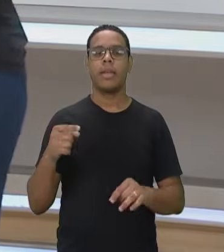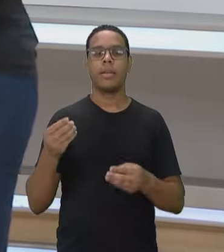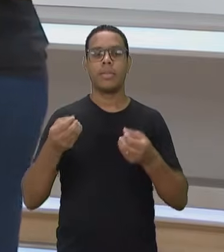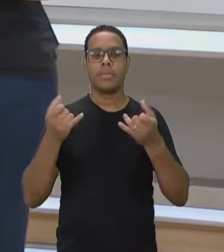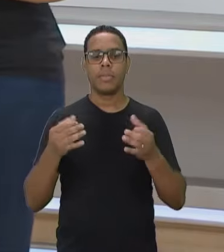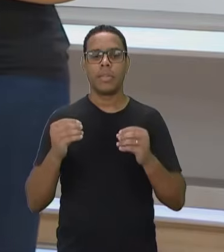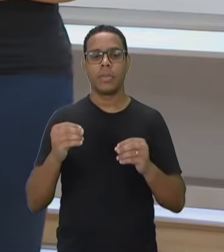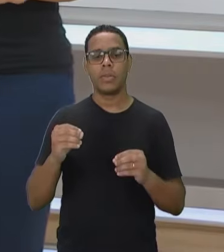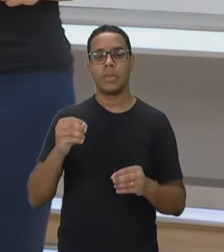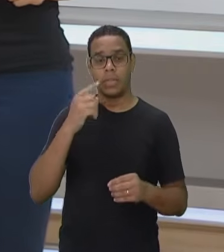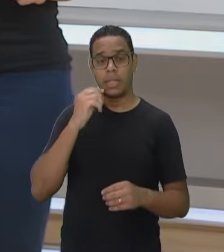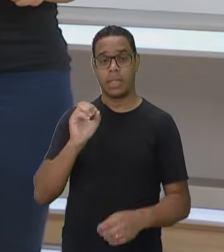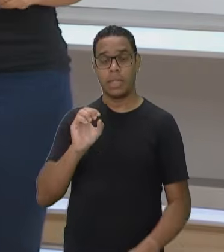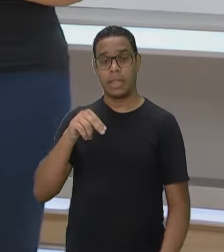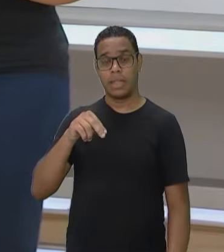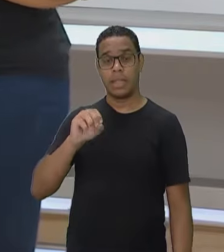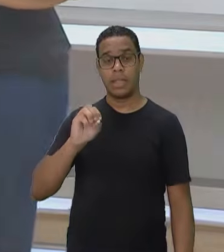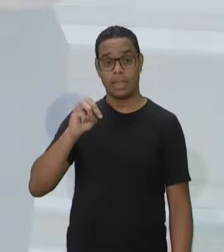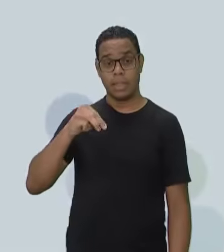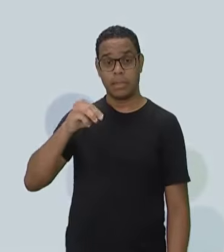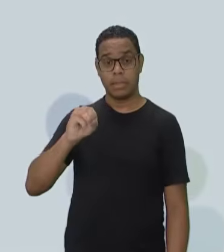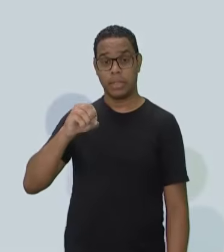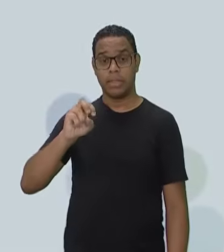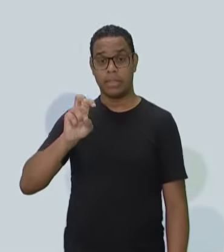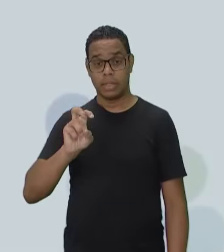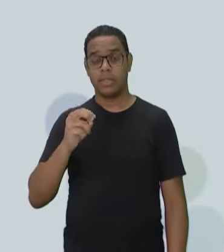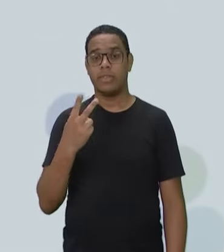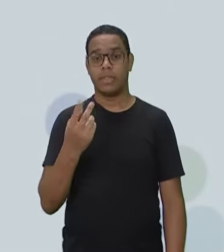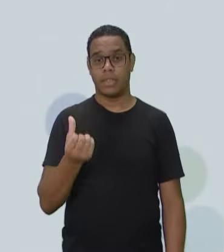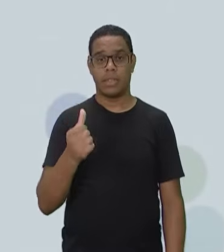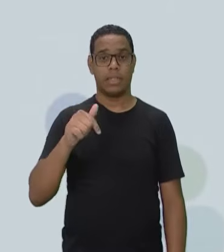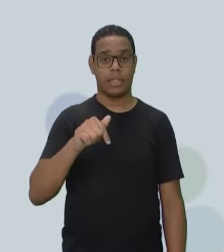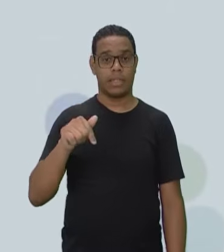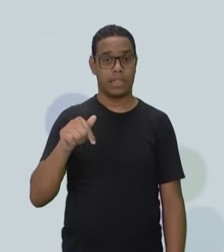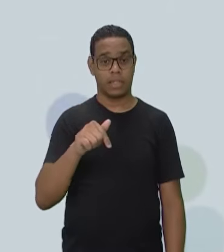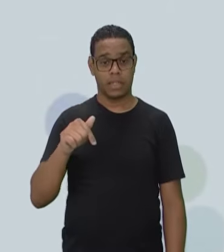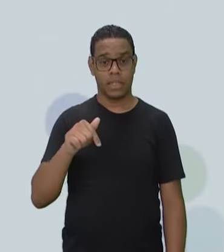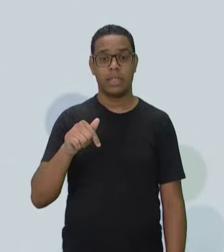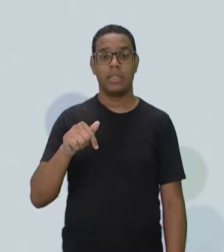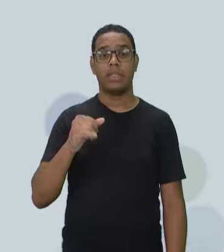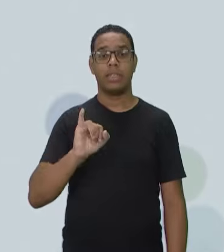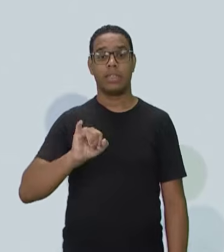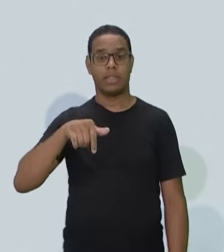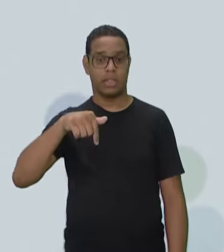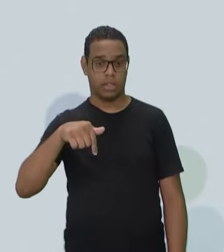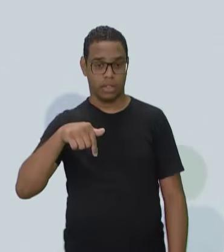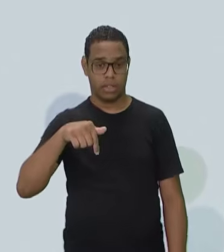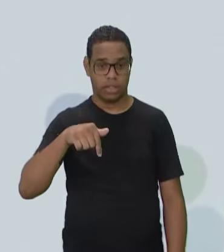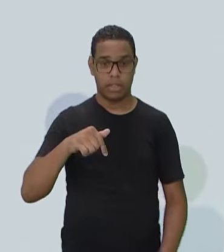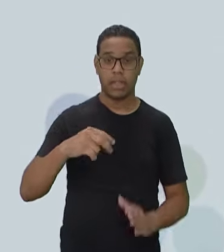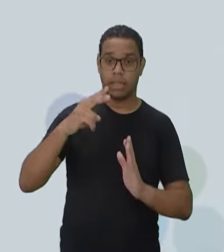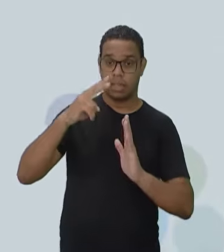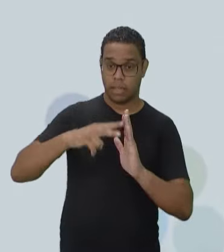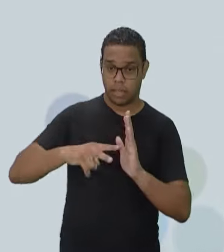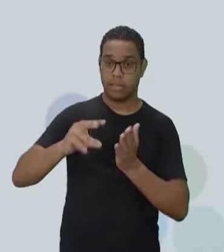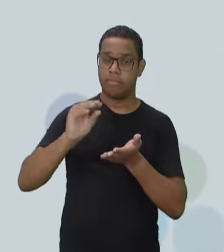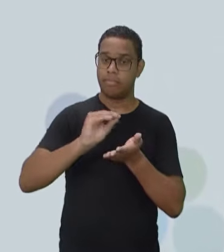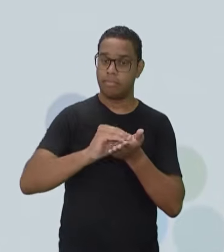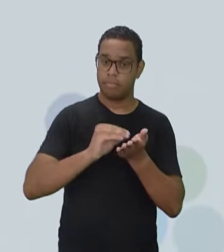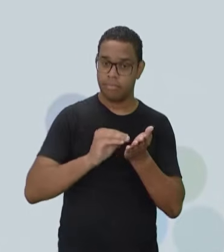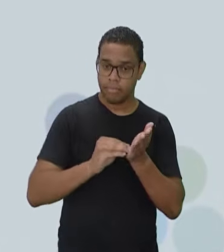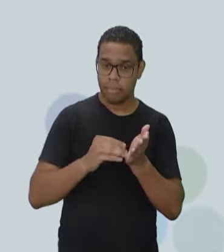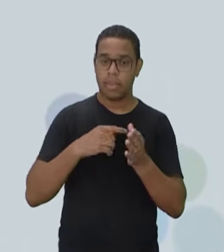descritor M05, 26, 77 e 7. Ler e